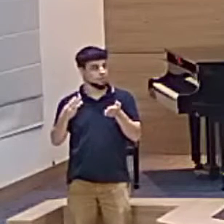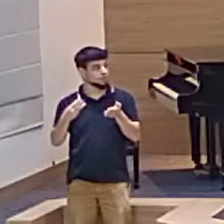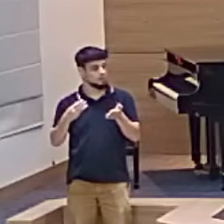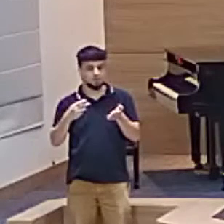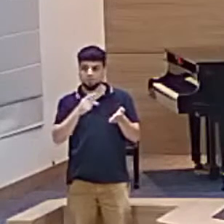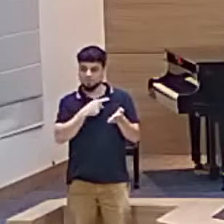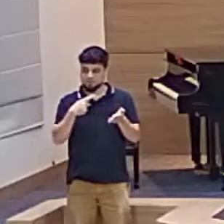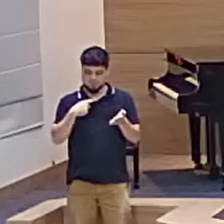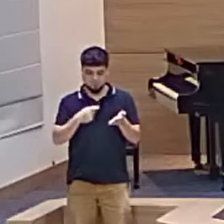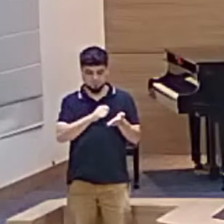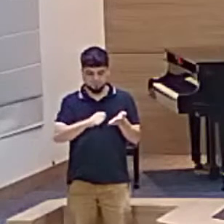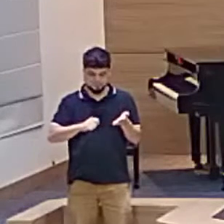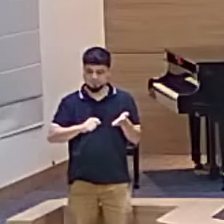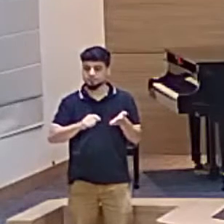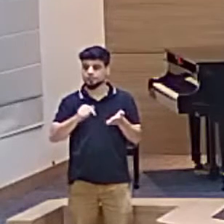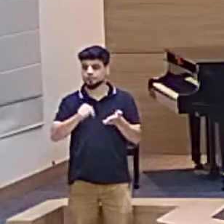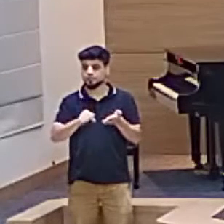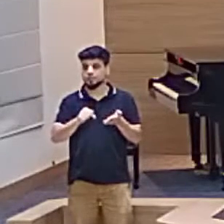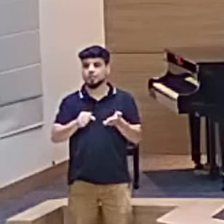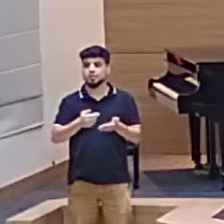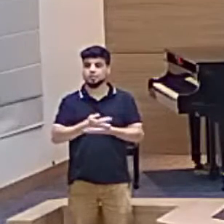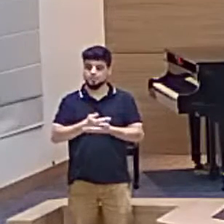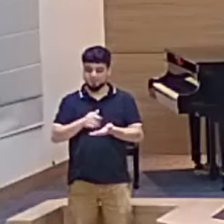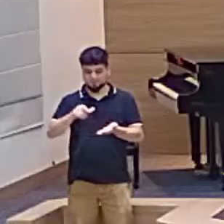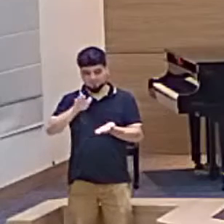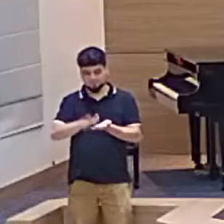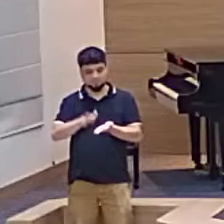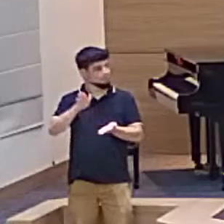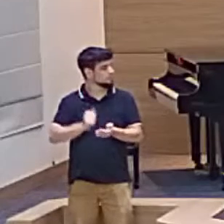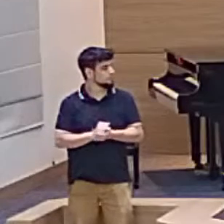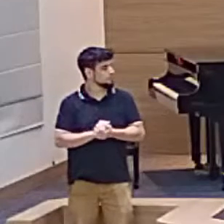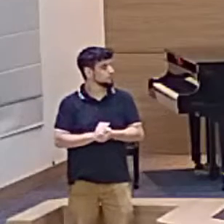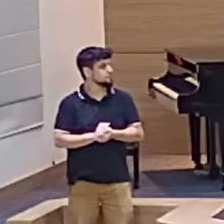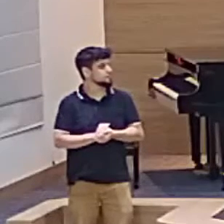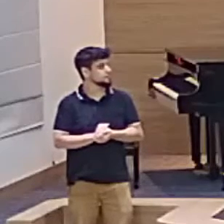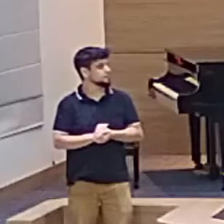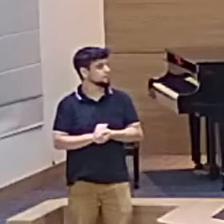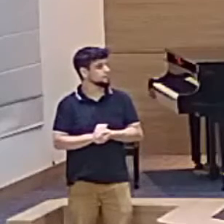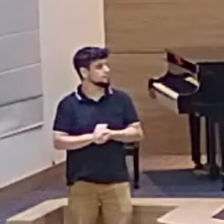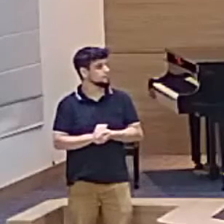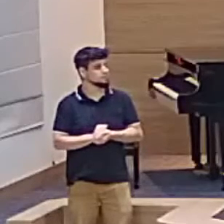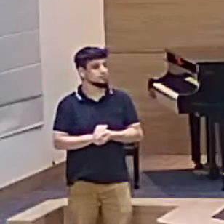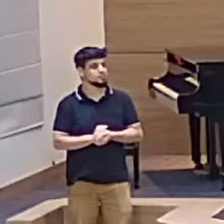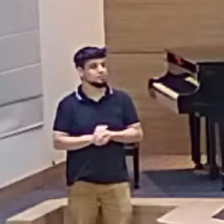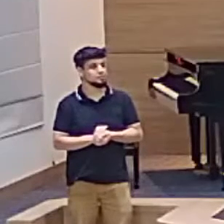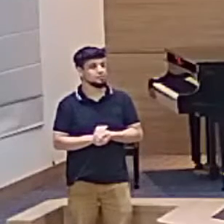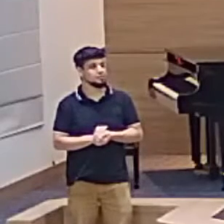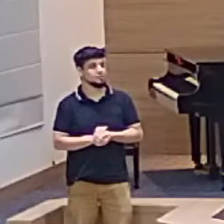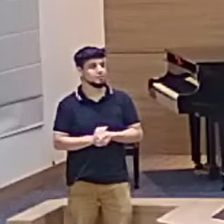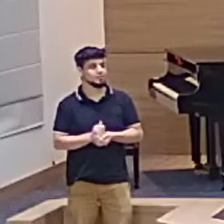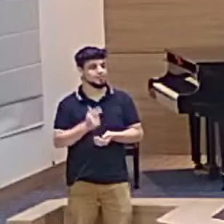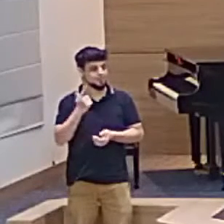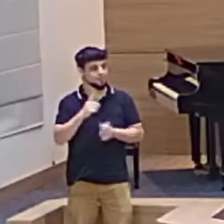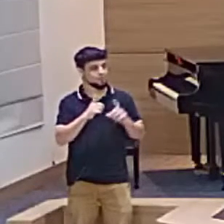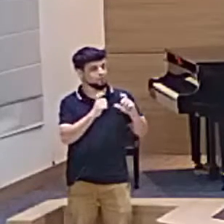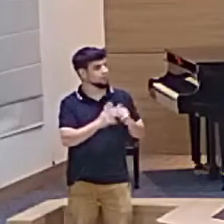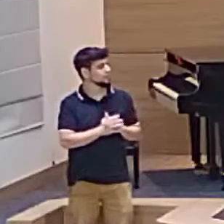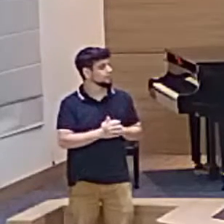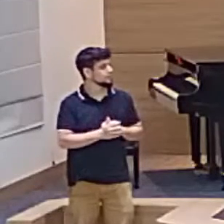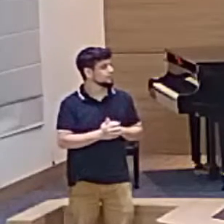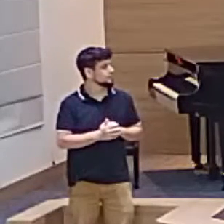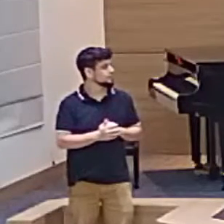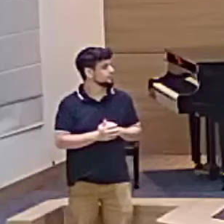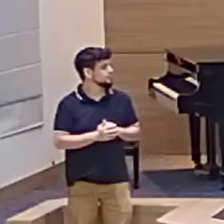e assinatura do pequeno João Miguel Deus abençoe vocês em nome de Jesus acho que vai tirar uma foto bonita ali né Então pega a família